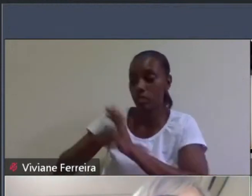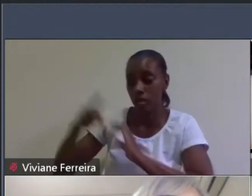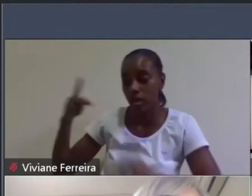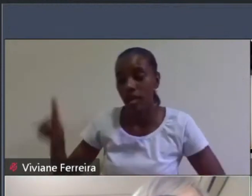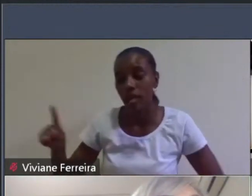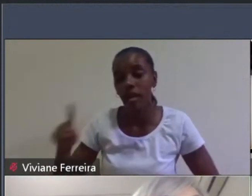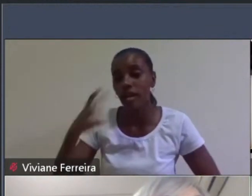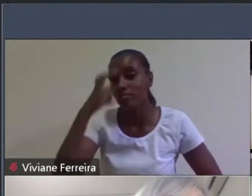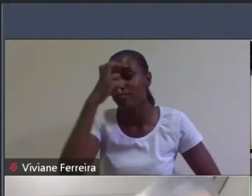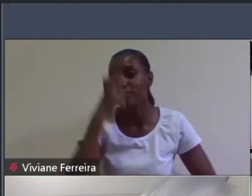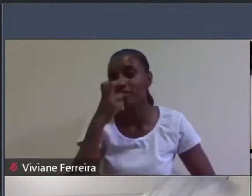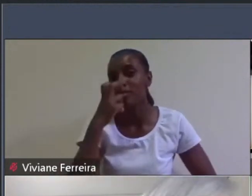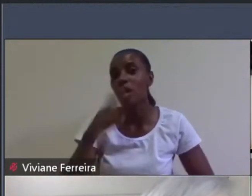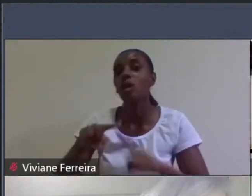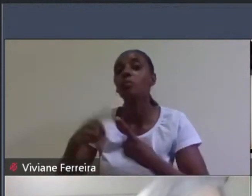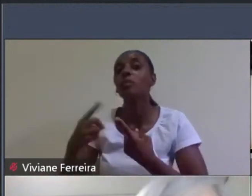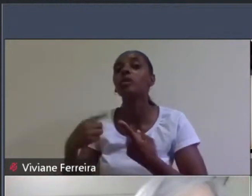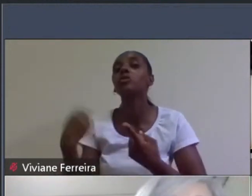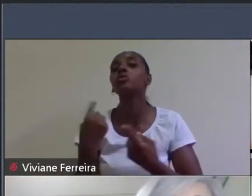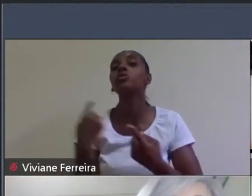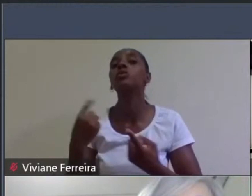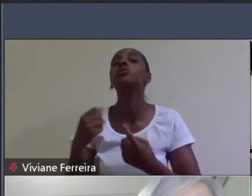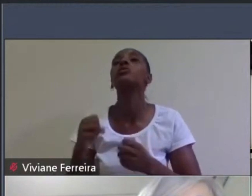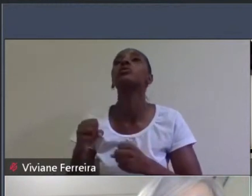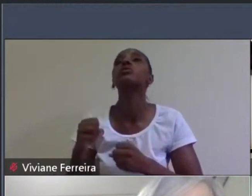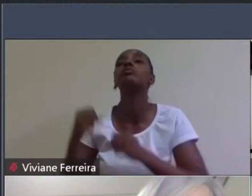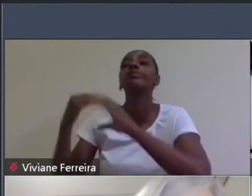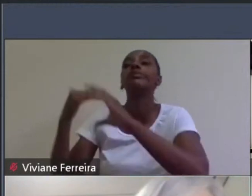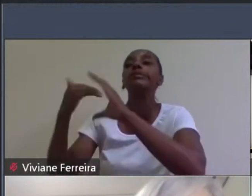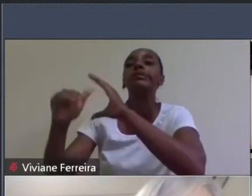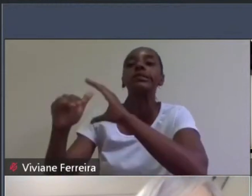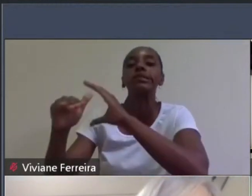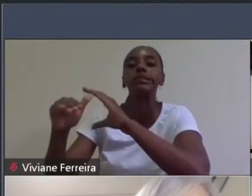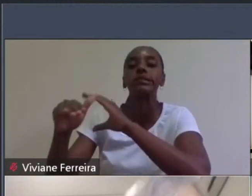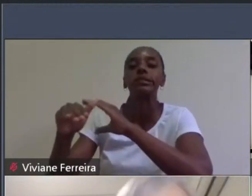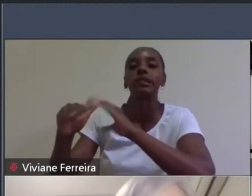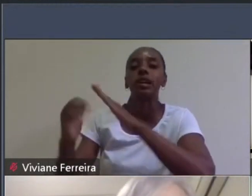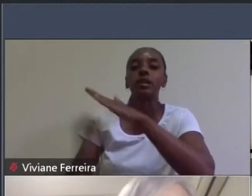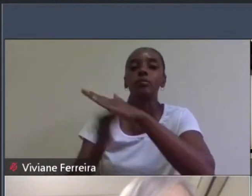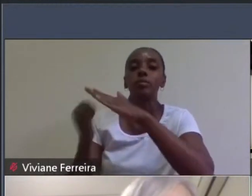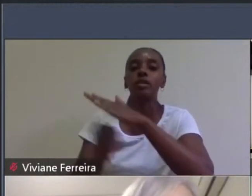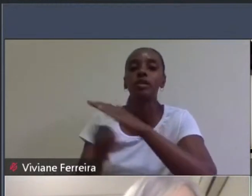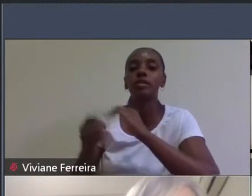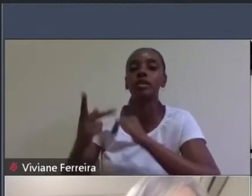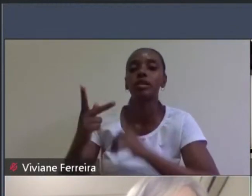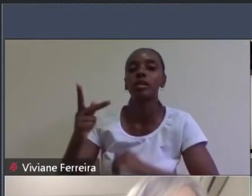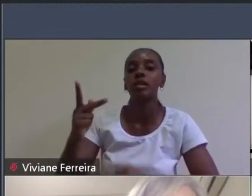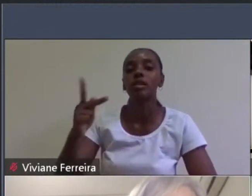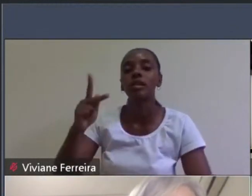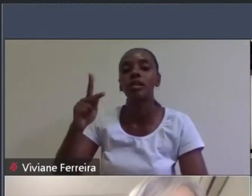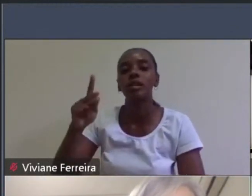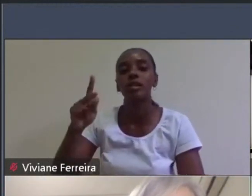não pode mandar e dizer, eu estou prestando serviço numa empresa em Piracicaba? Que, acredite se quiser,